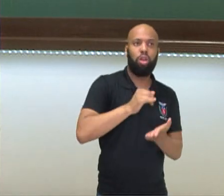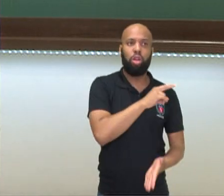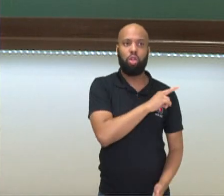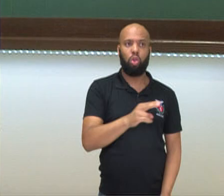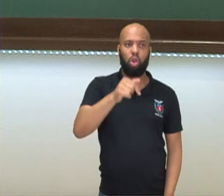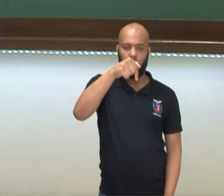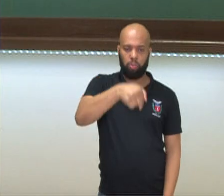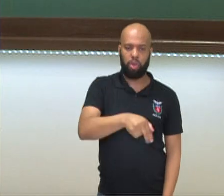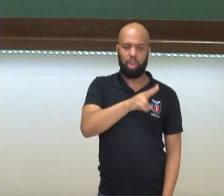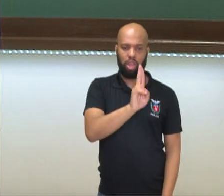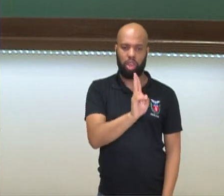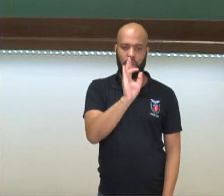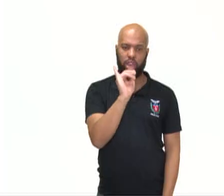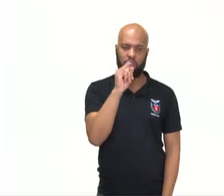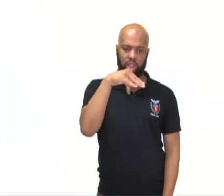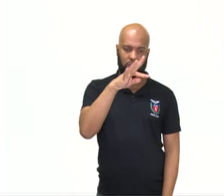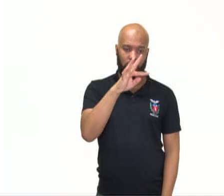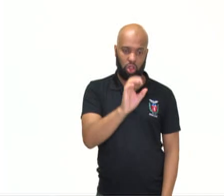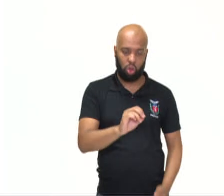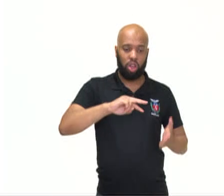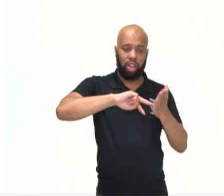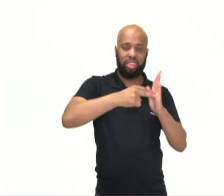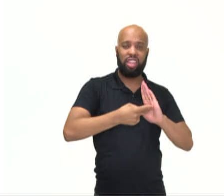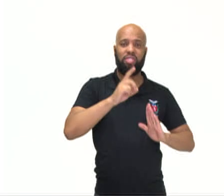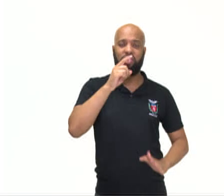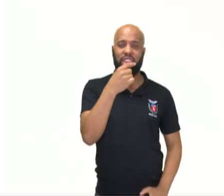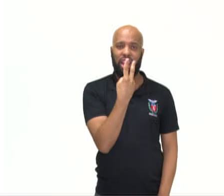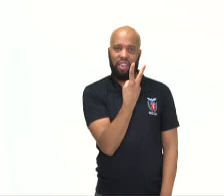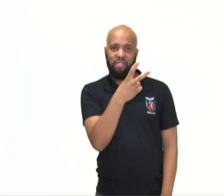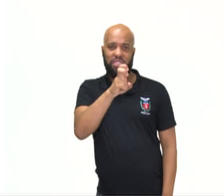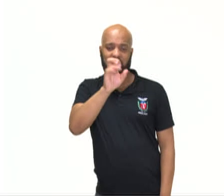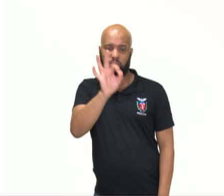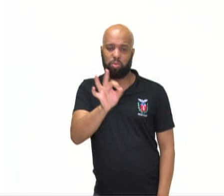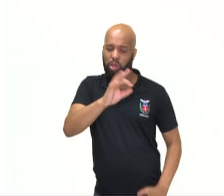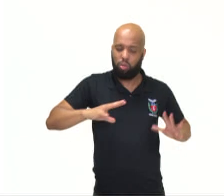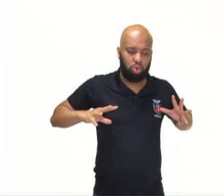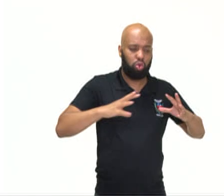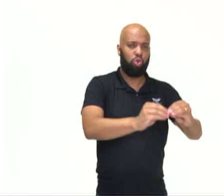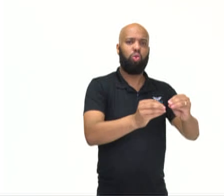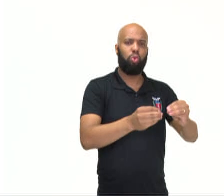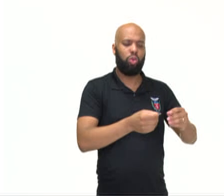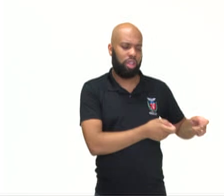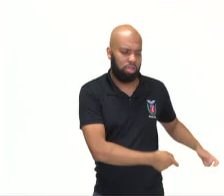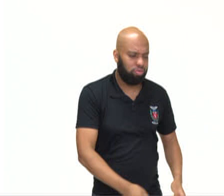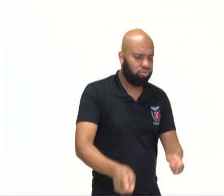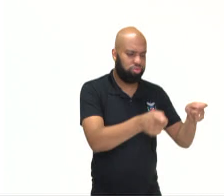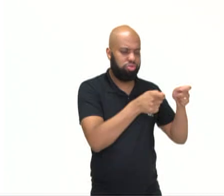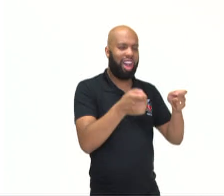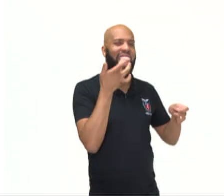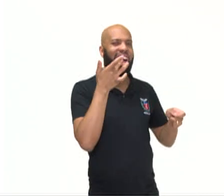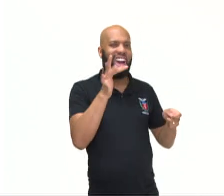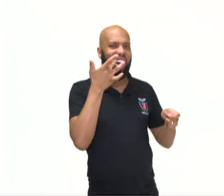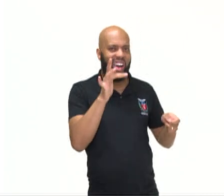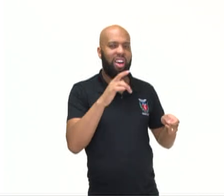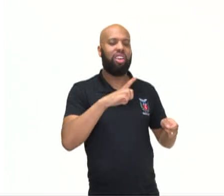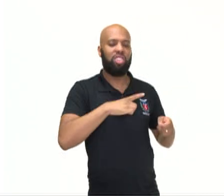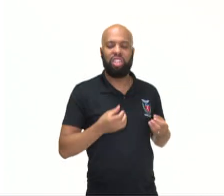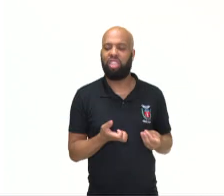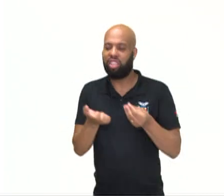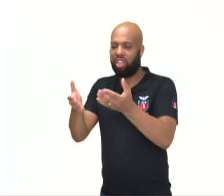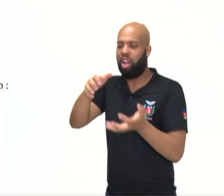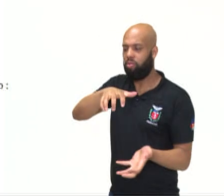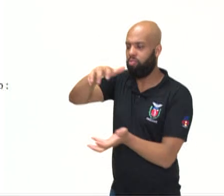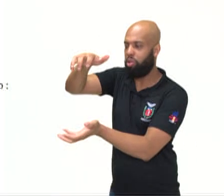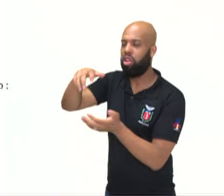que significava que 20% de todo o ouro extraído ele deveria ser entregue à